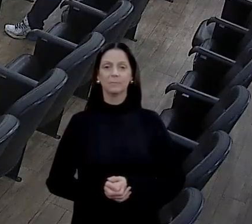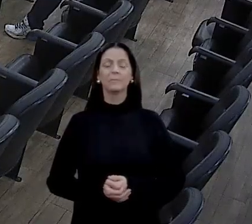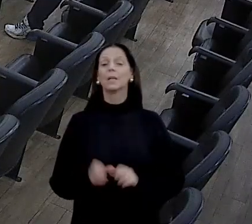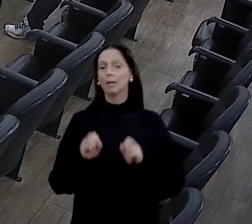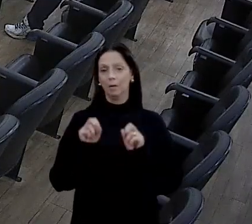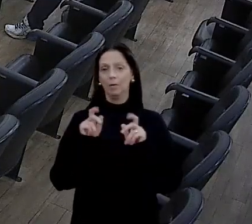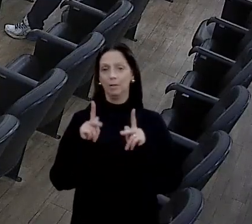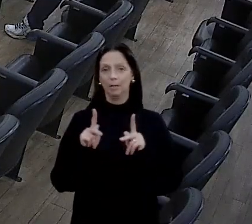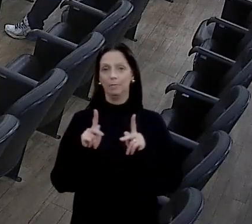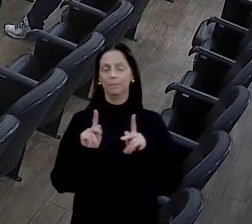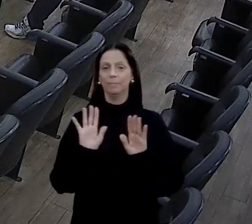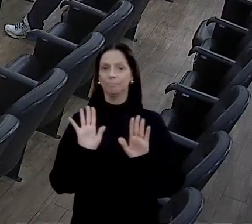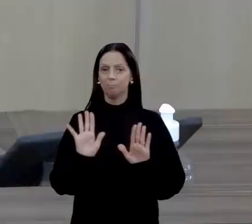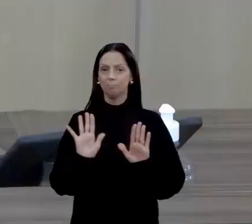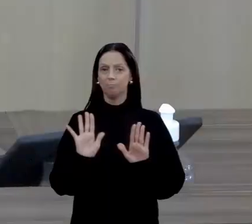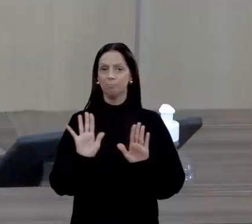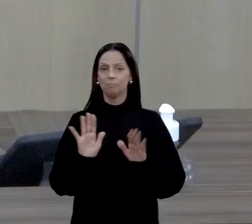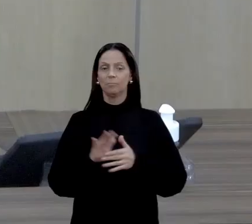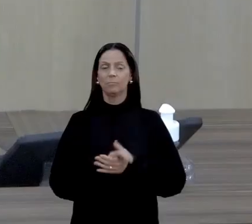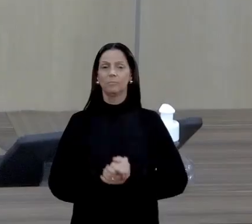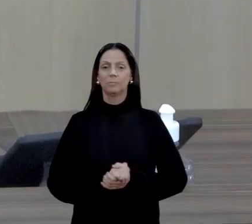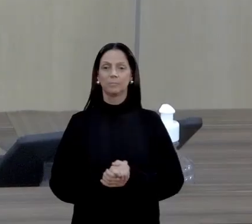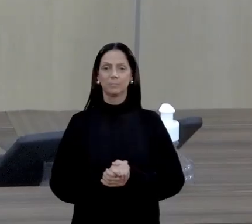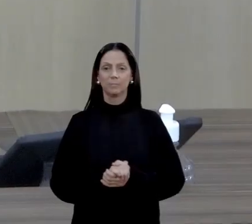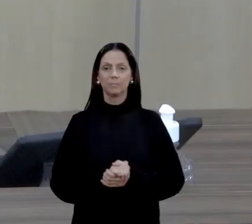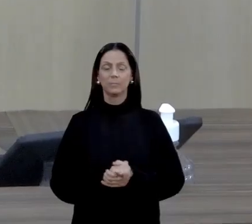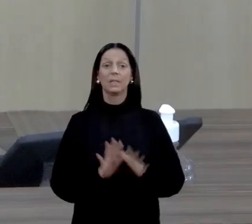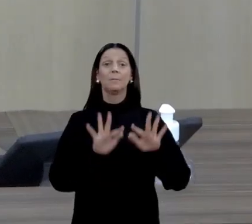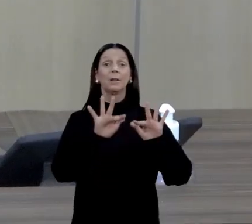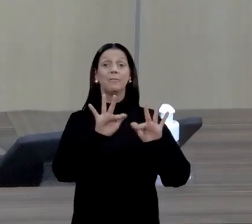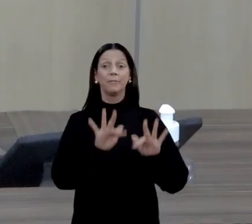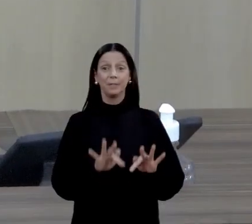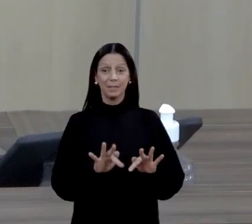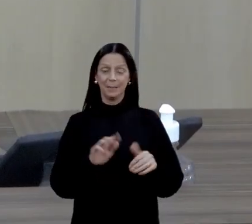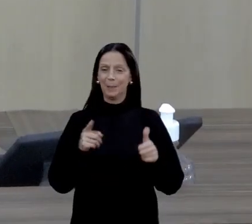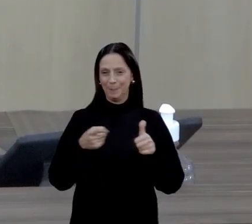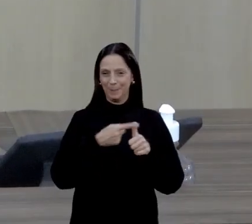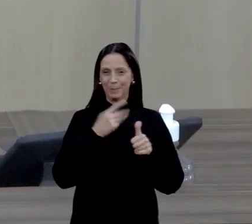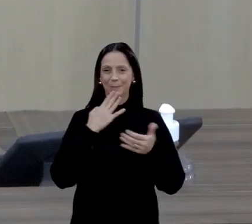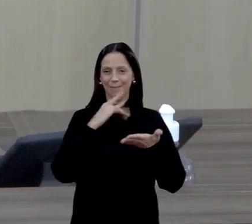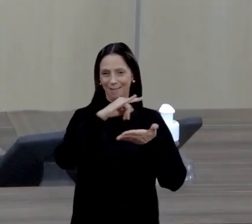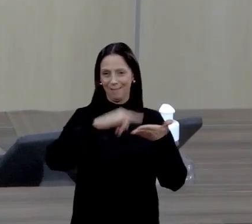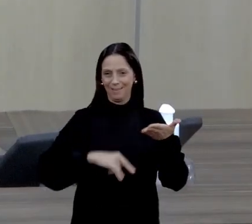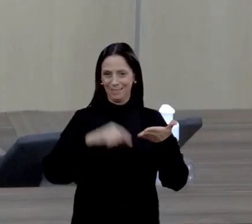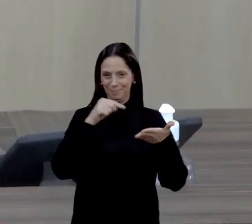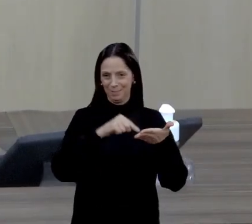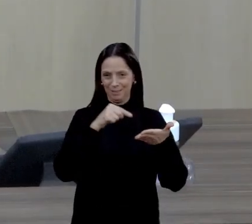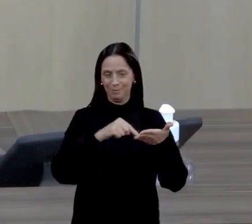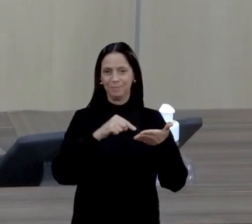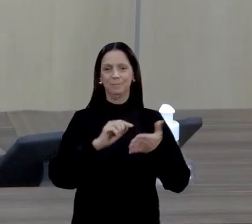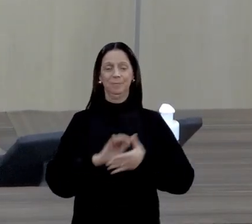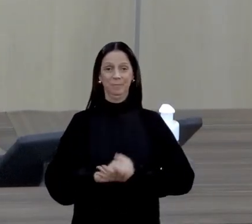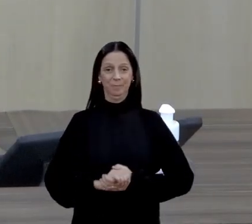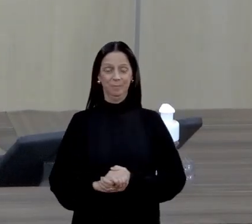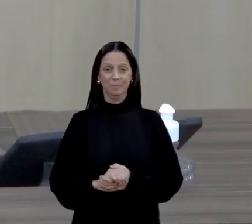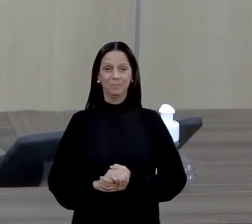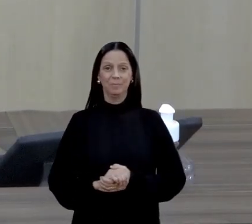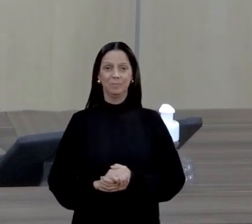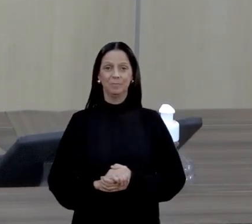Ok, então voltamos aqui para finalizar primeiro os requerimentos que ficaram...